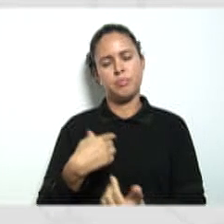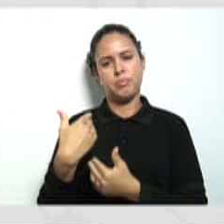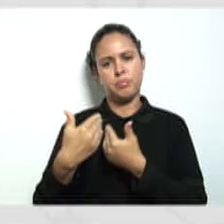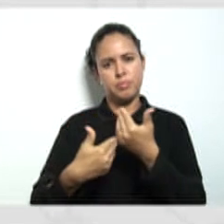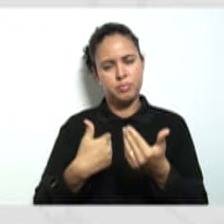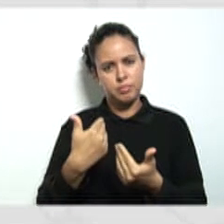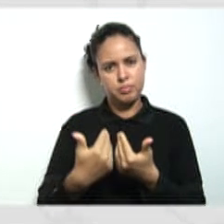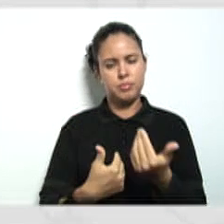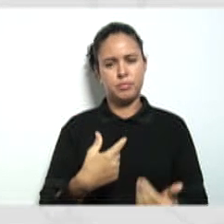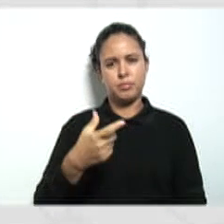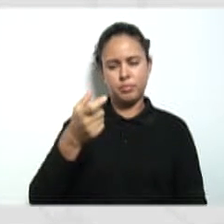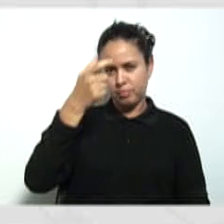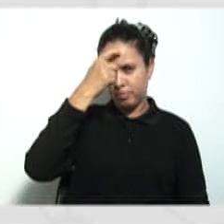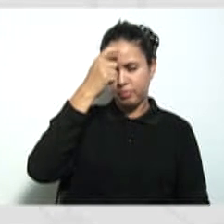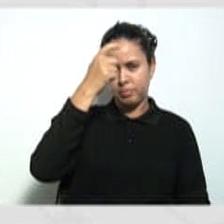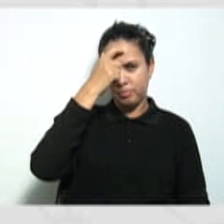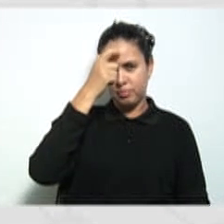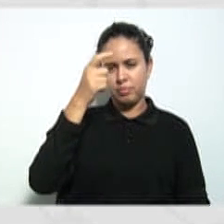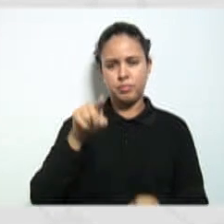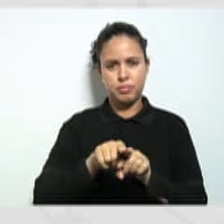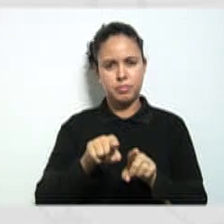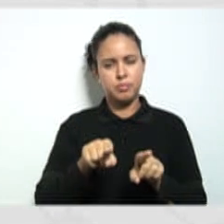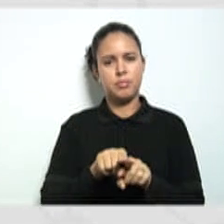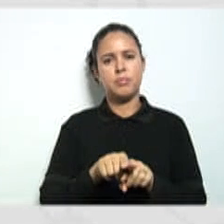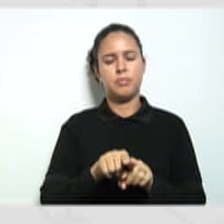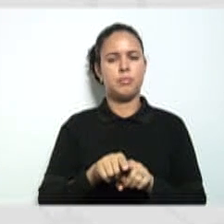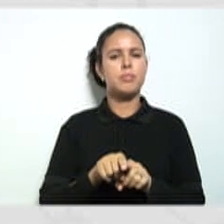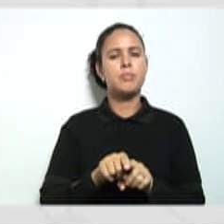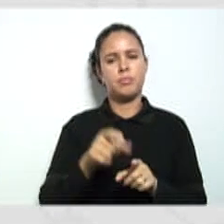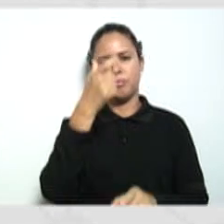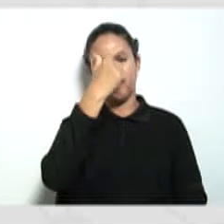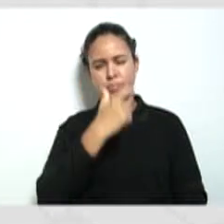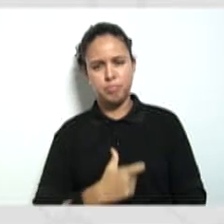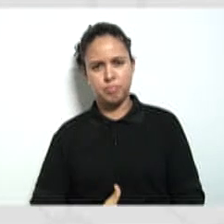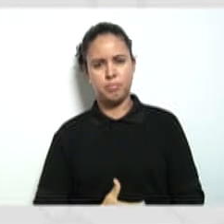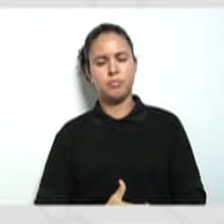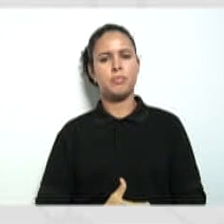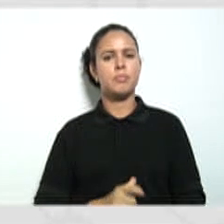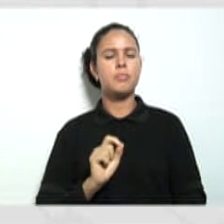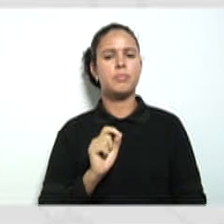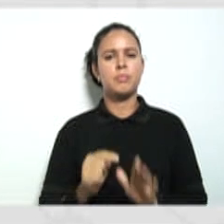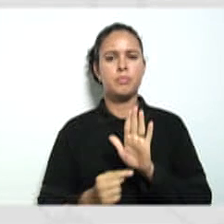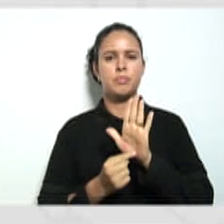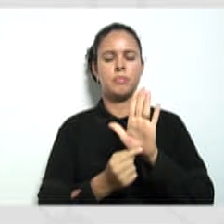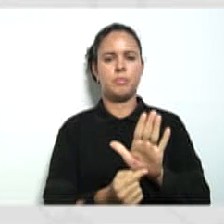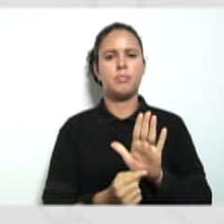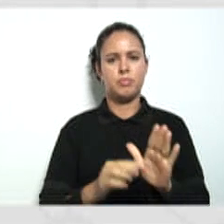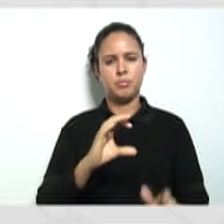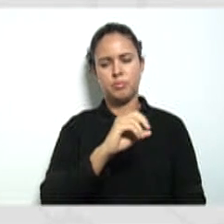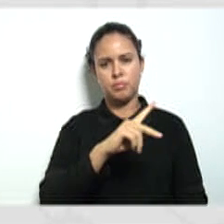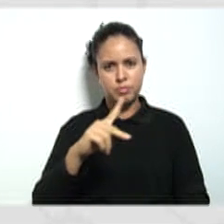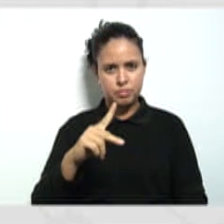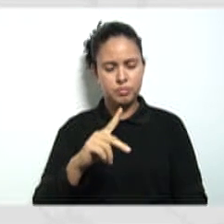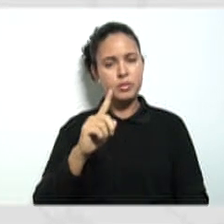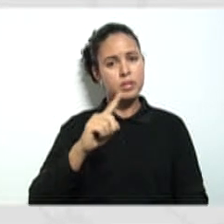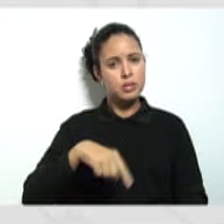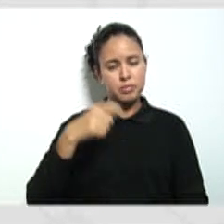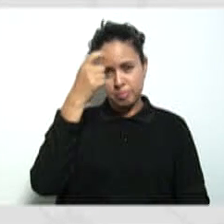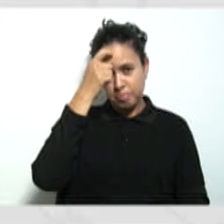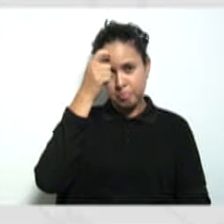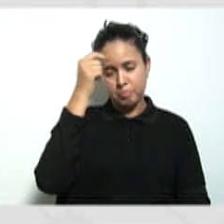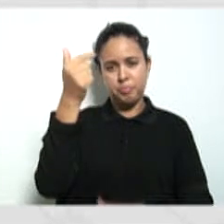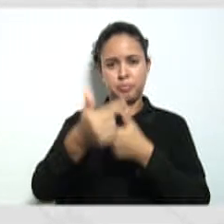desenvolvimento da mentalidade e da atitude cooperativista. É uma questão de mentalidade. Trabalhar em cooperativa é uma questão de